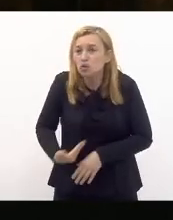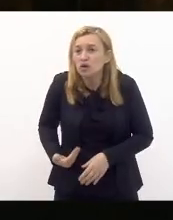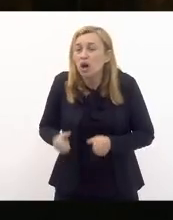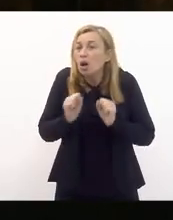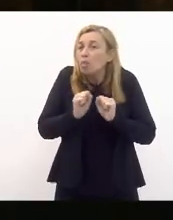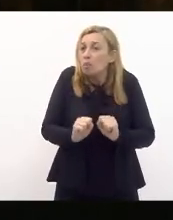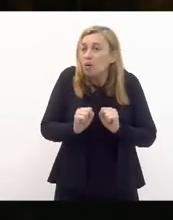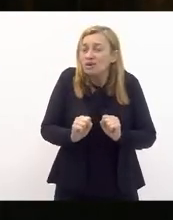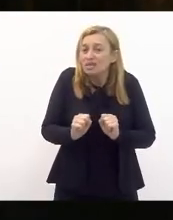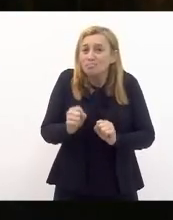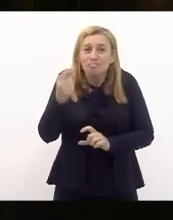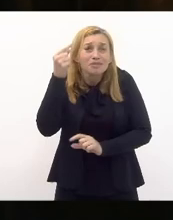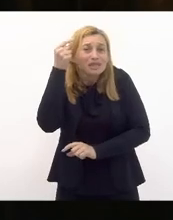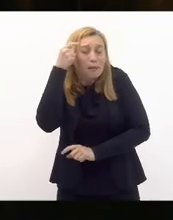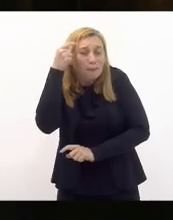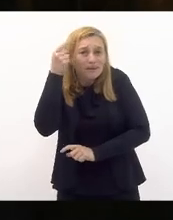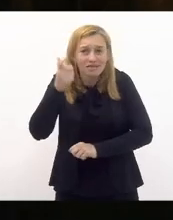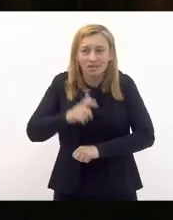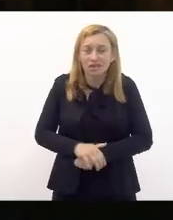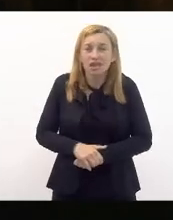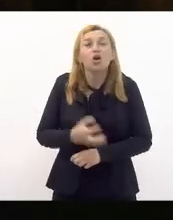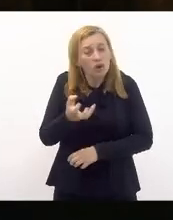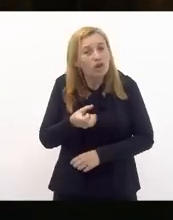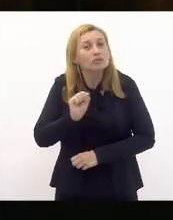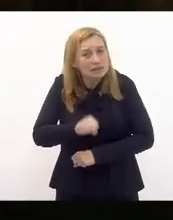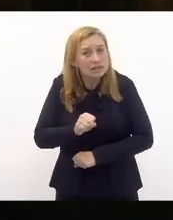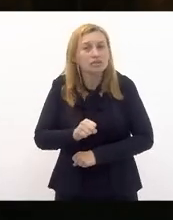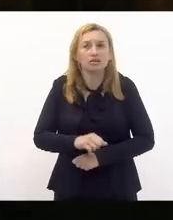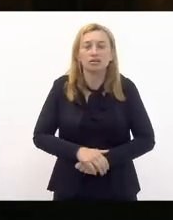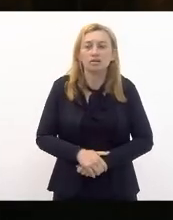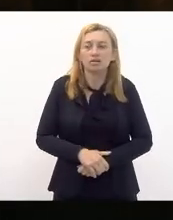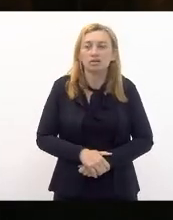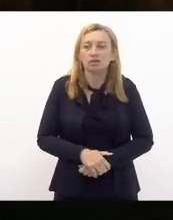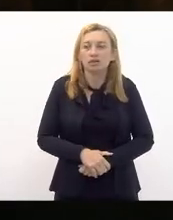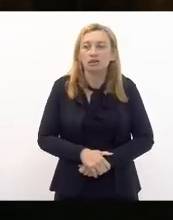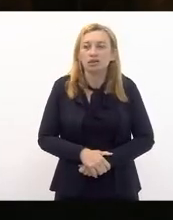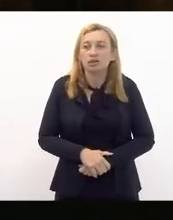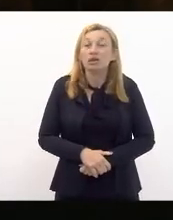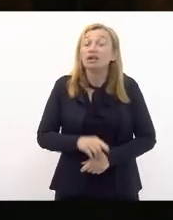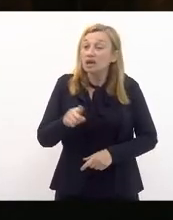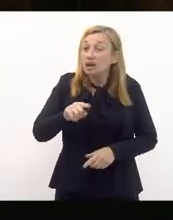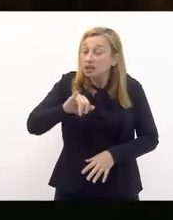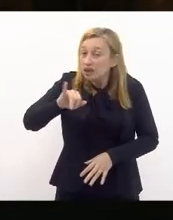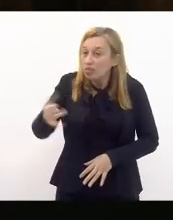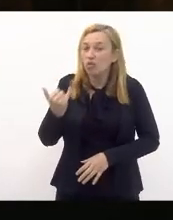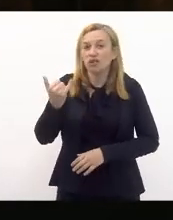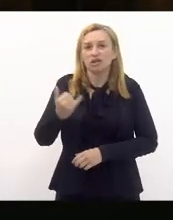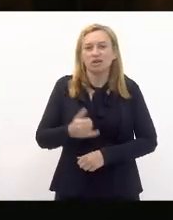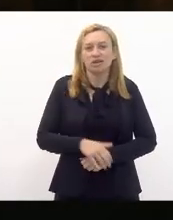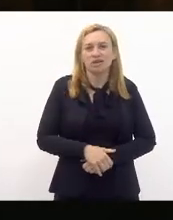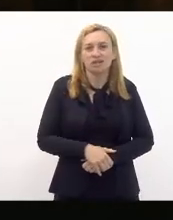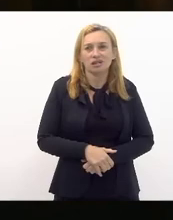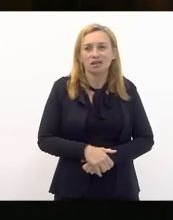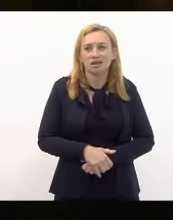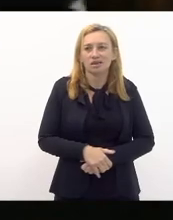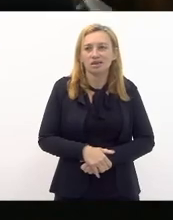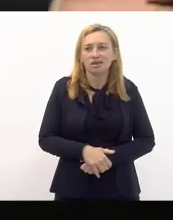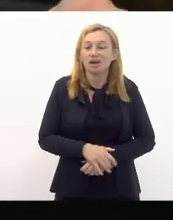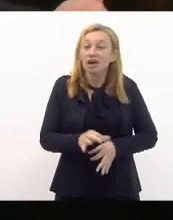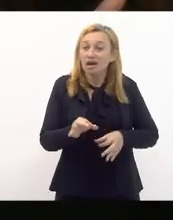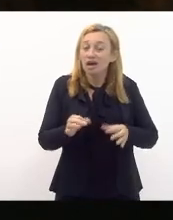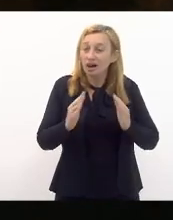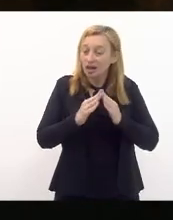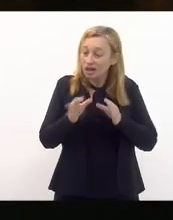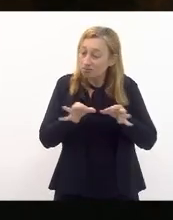possa ter essa cabeça eu quero sim o que eles Aproveitem a casa organizada